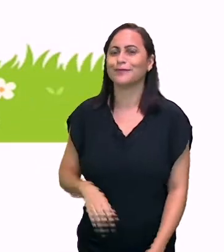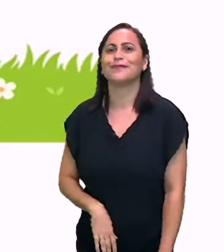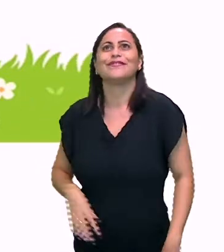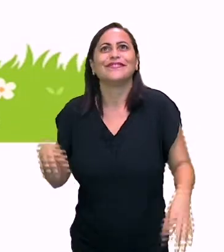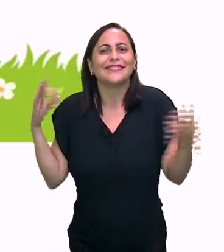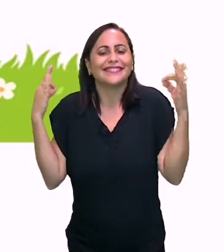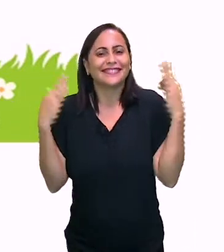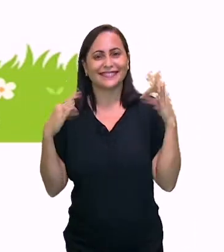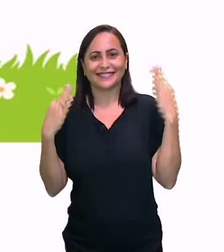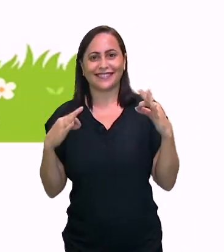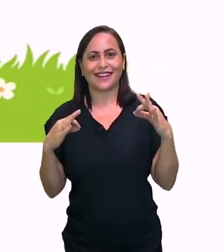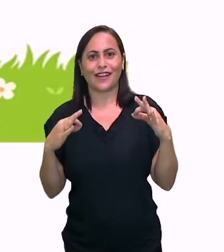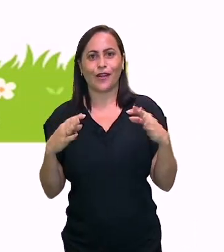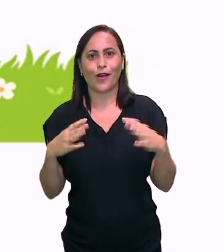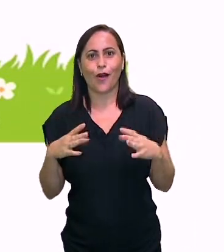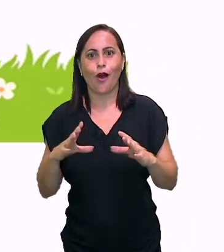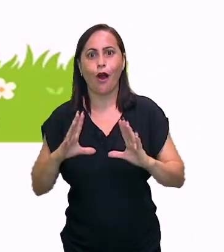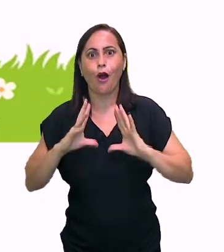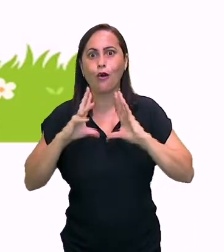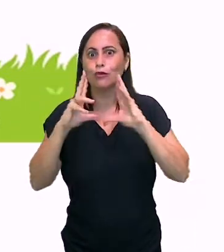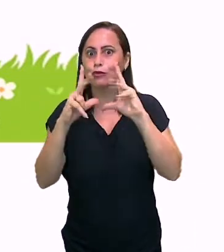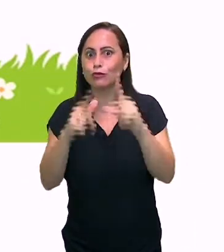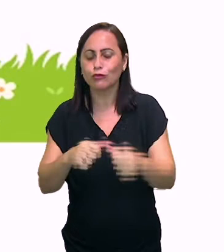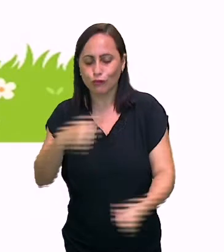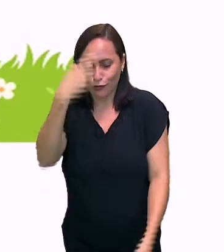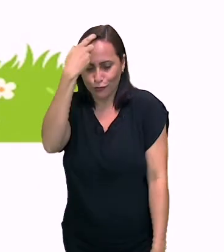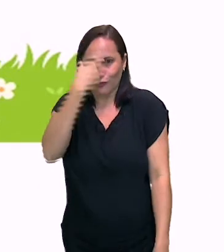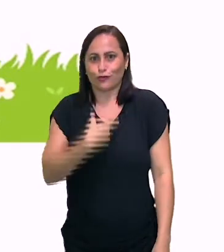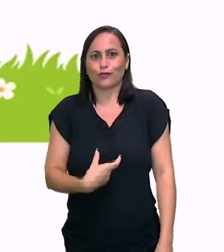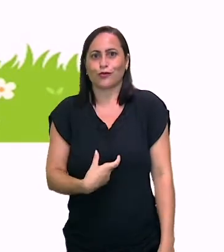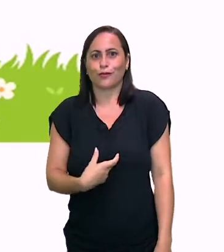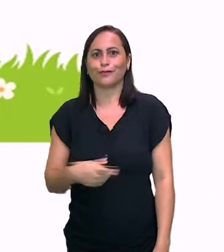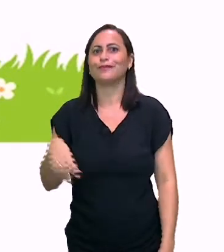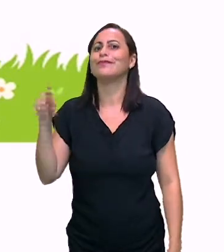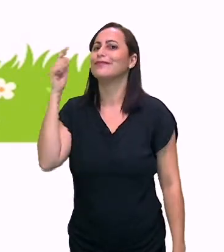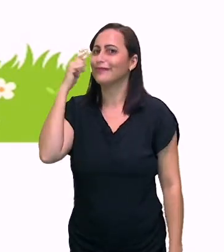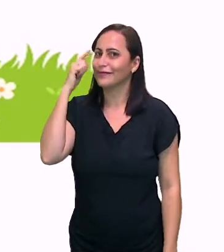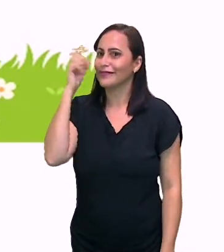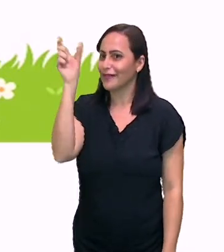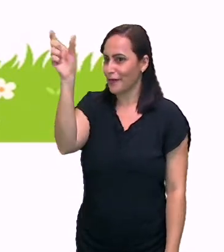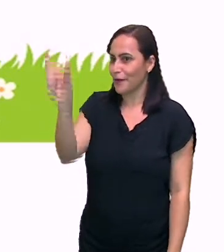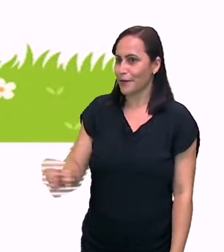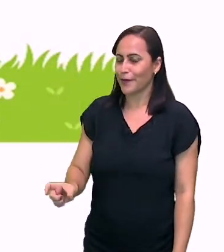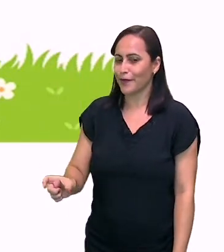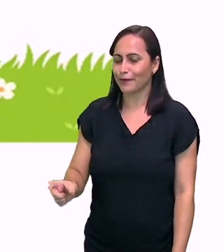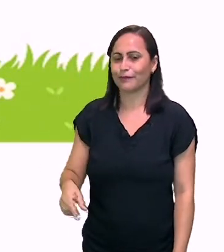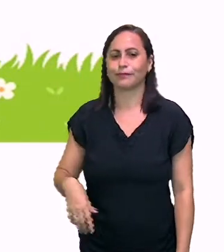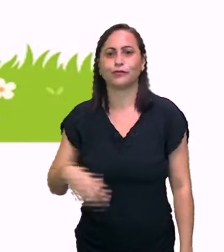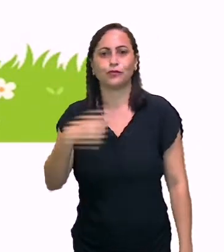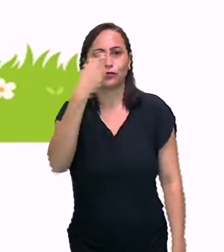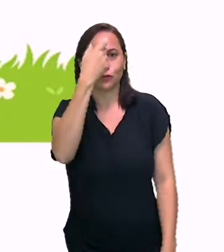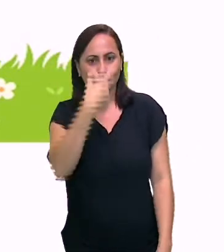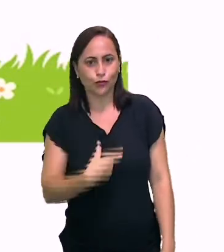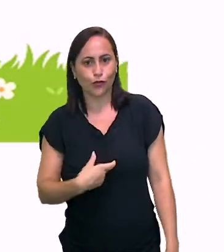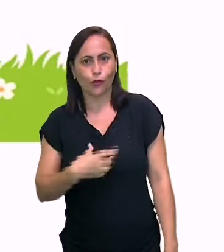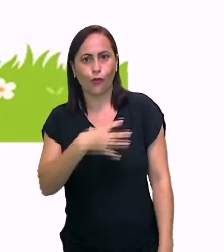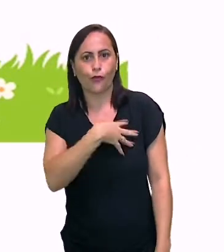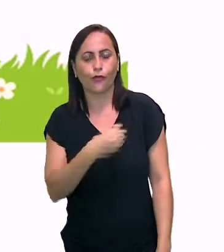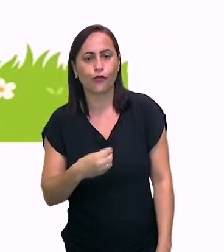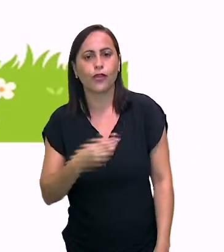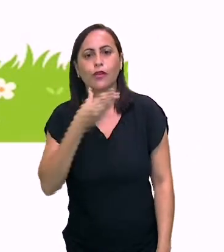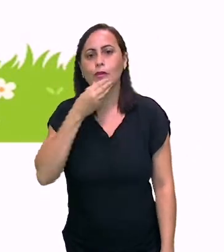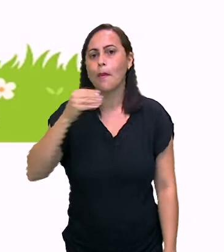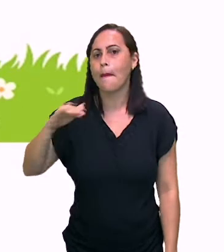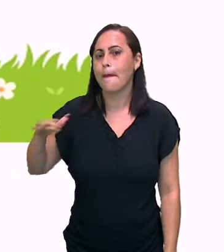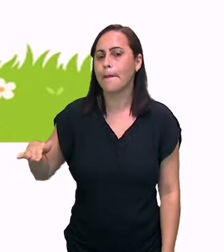Ótimo! Então, eis tudo o que eu sou, pensou Pedro. Eu sou um filho, menino,